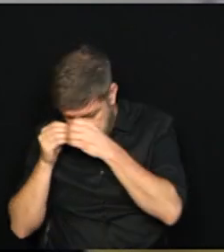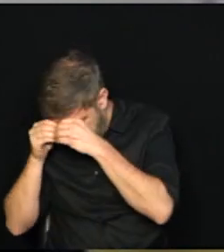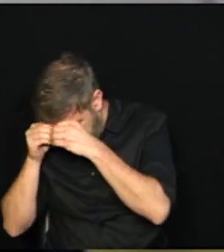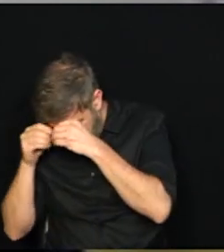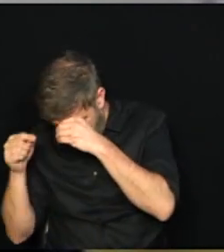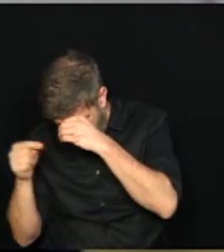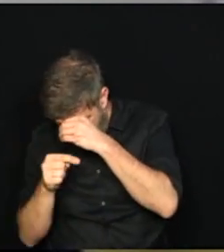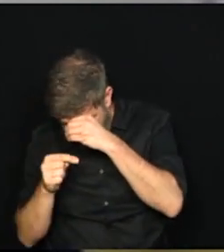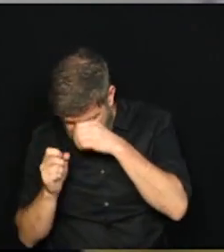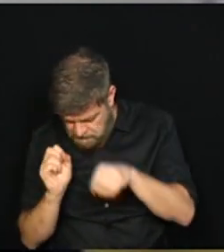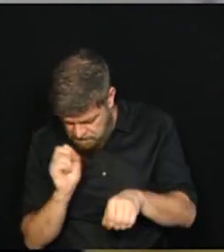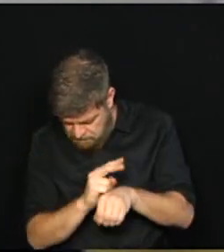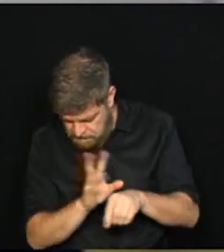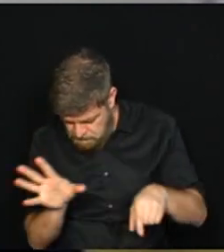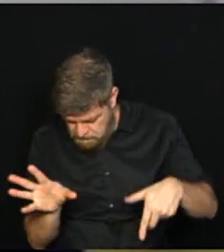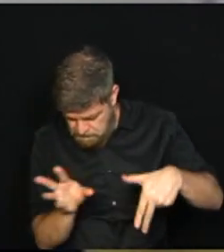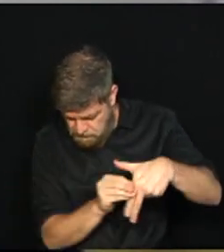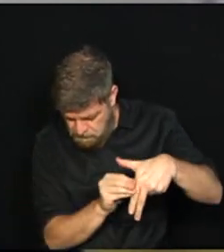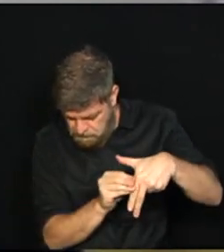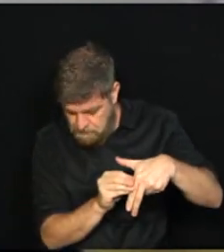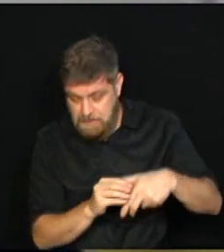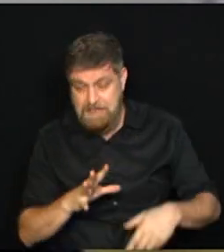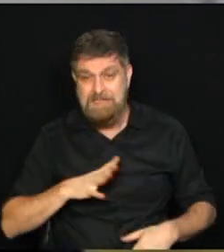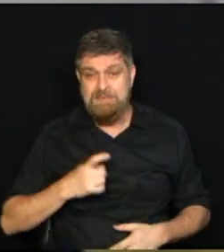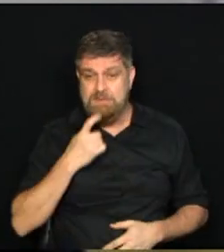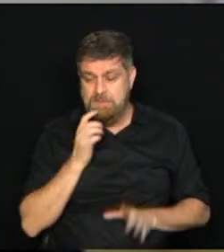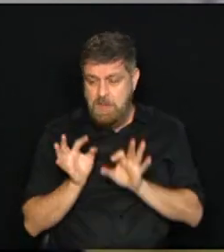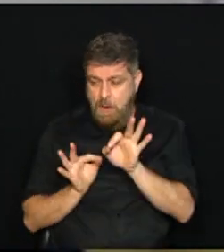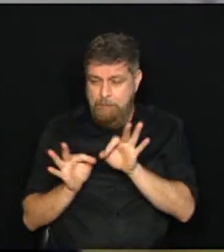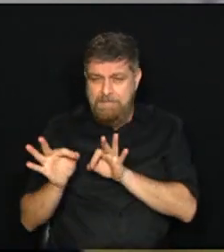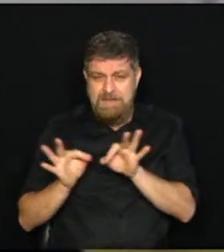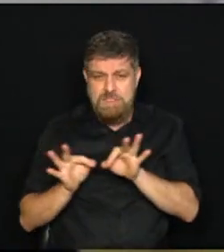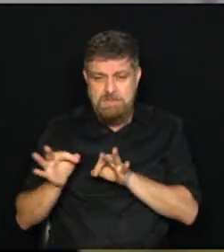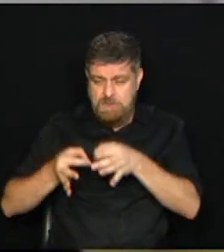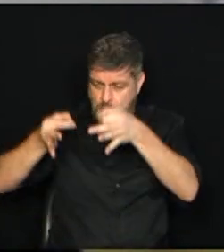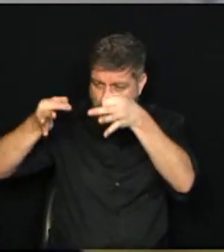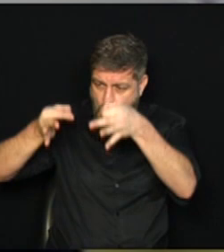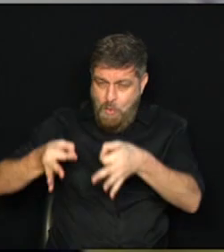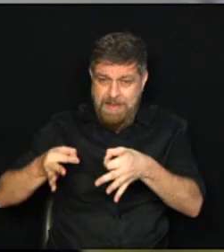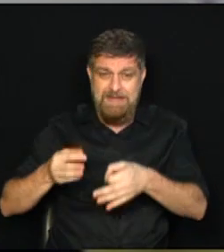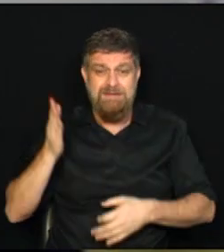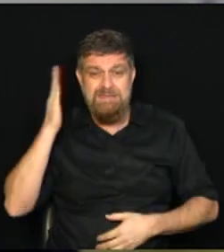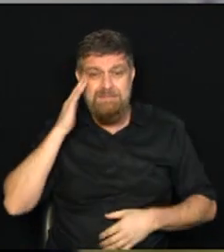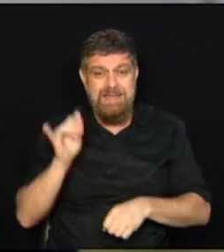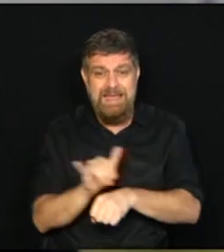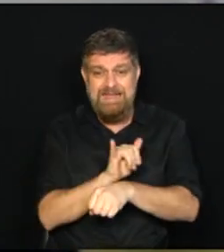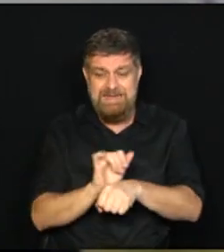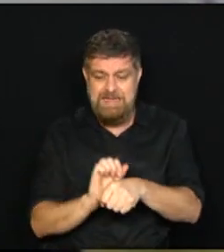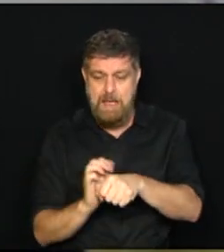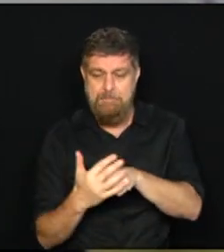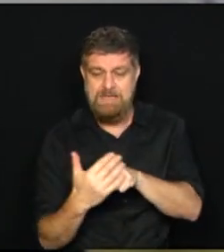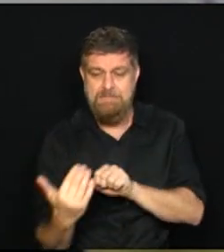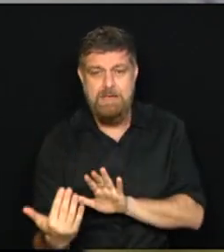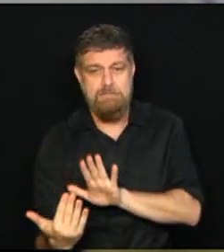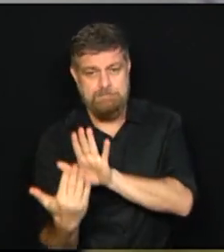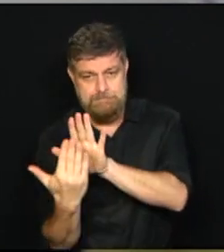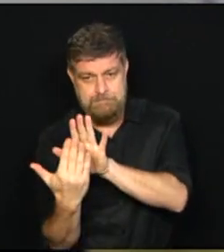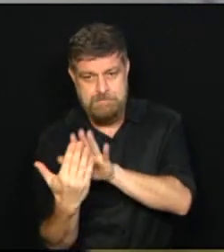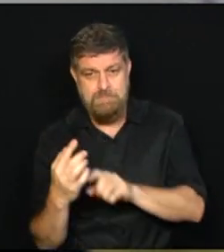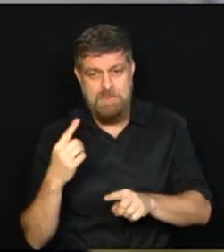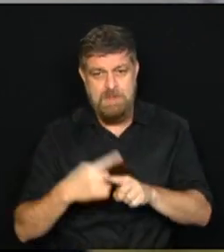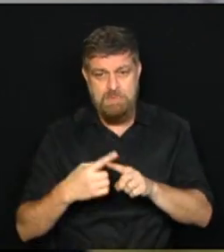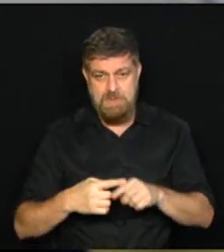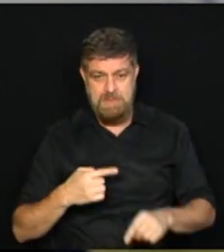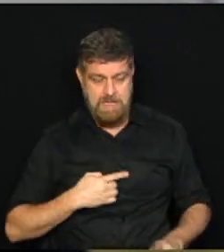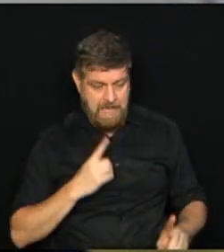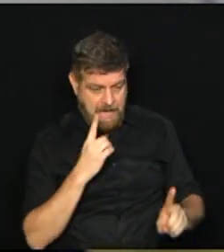para que o município possa fazer um planejamento mais adequado do combate à pandemia, visto que testou numa